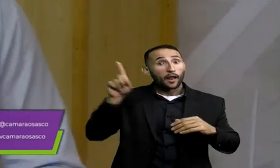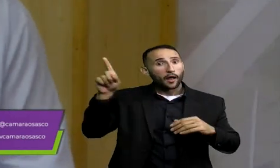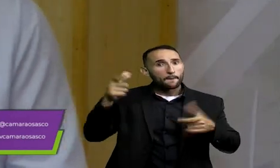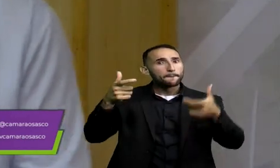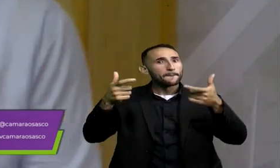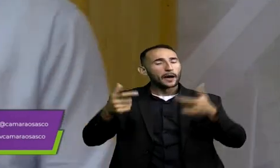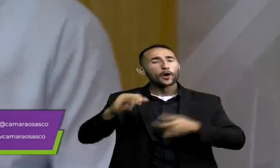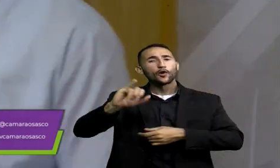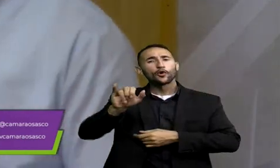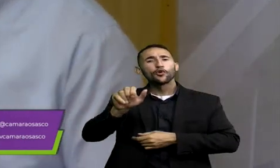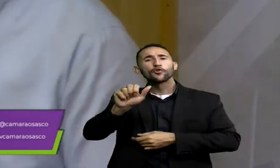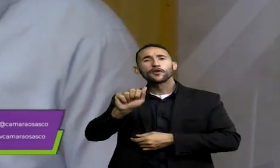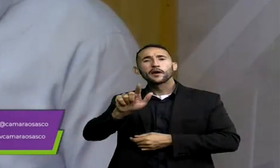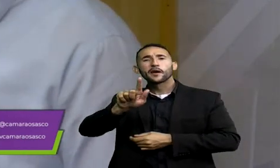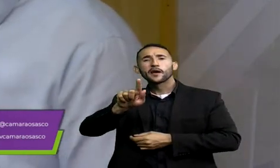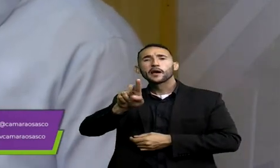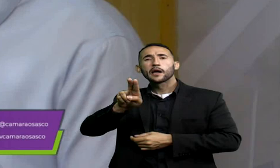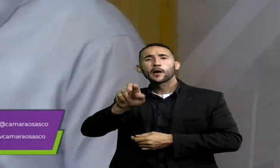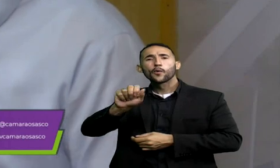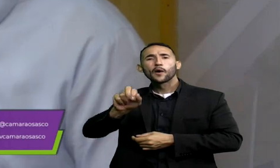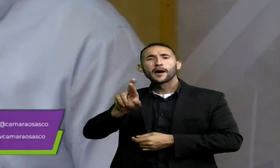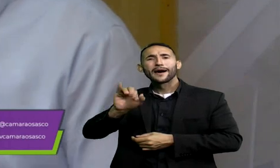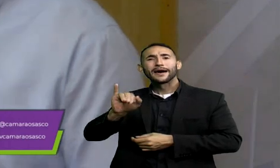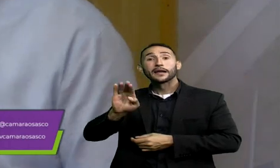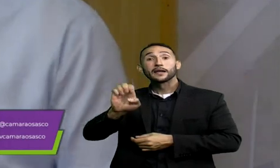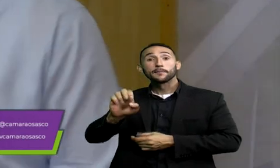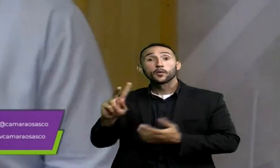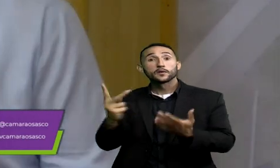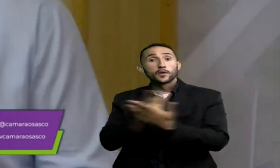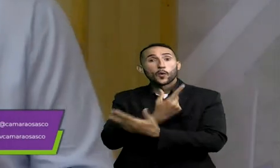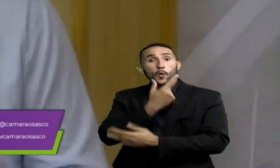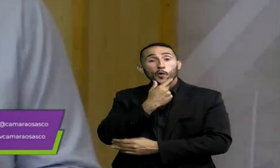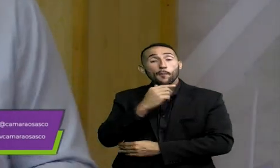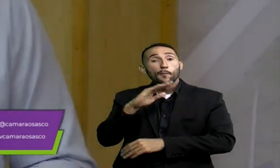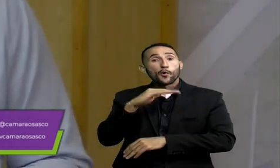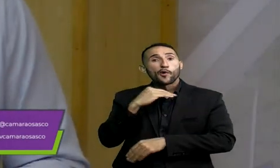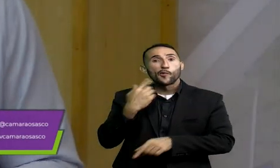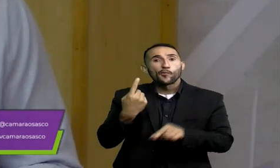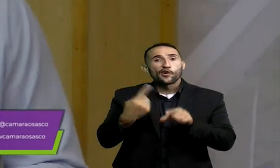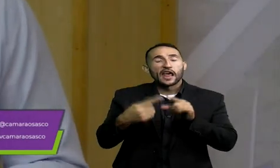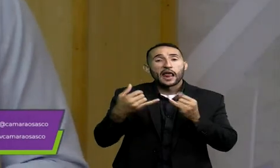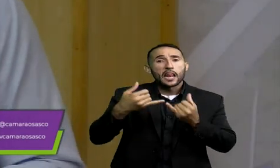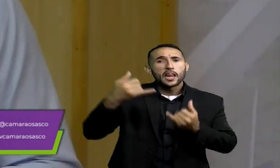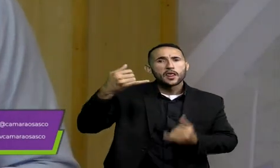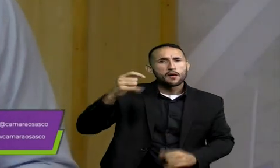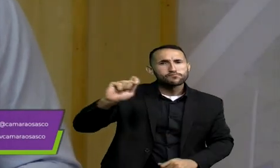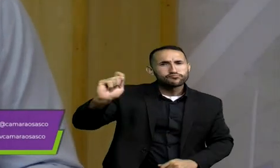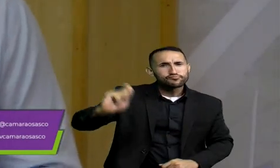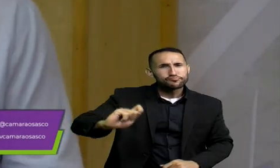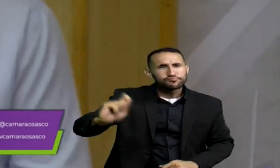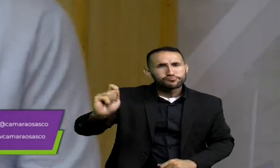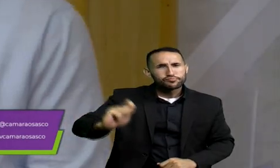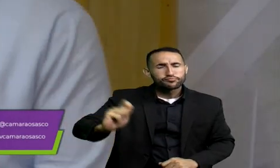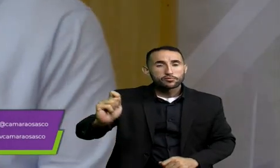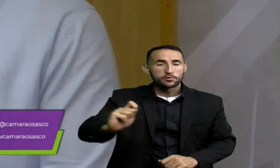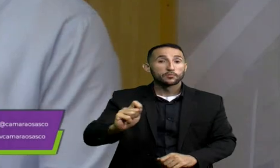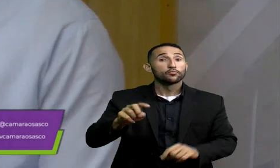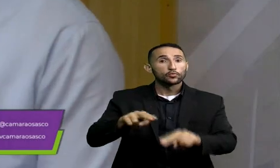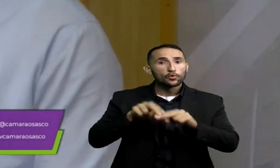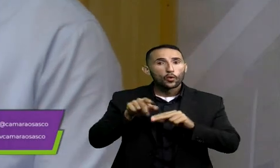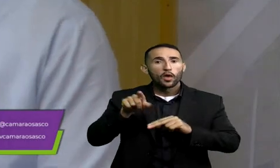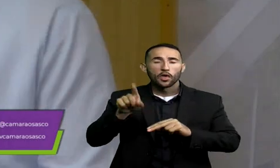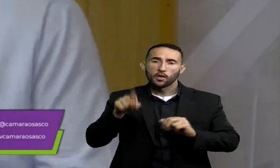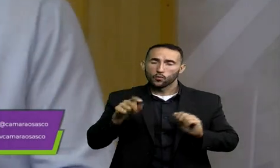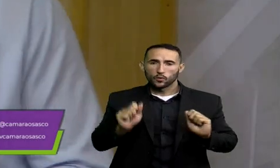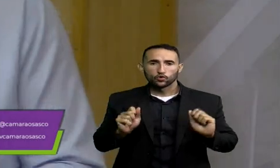jovem que perdeu a vida em uma linha de pipa então uma ação hoje que eh além de tudo é uma ação